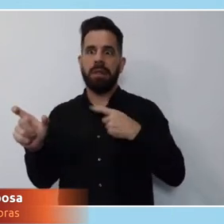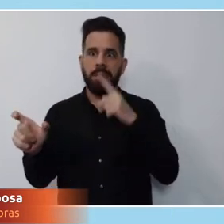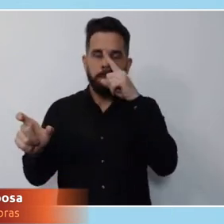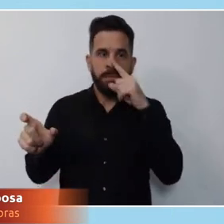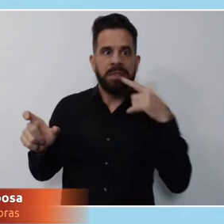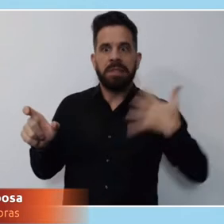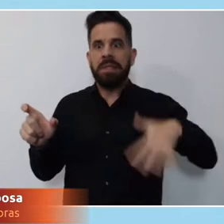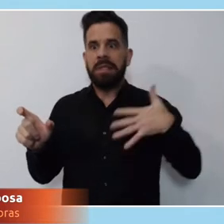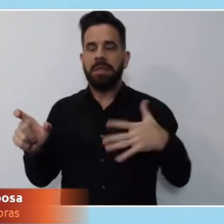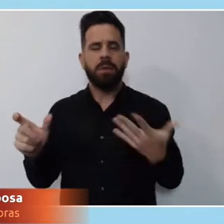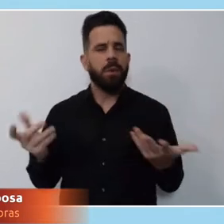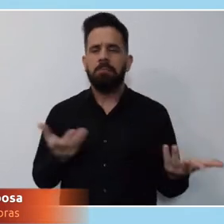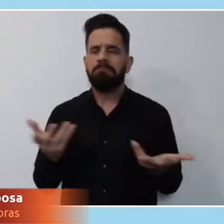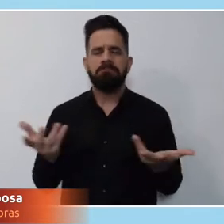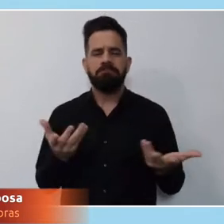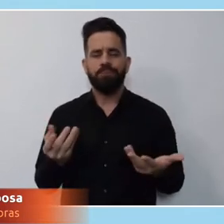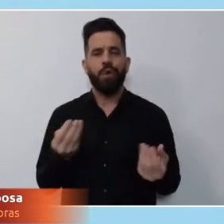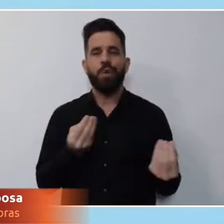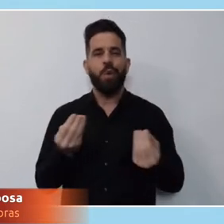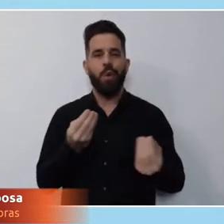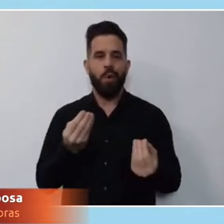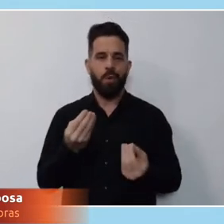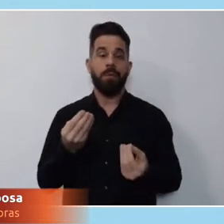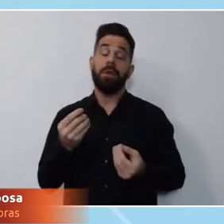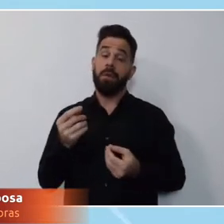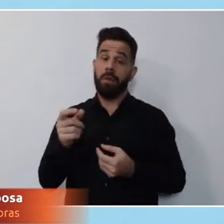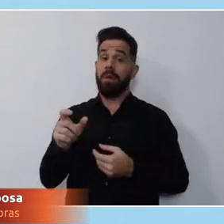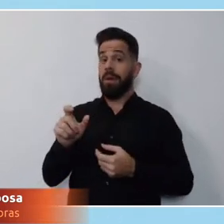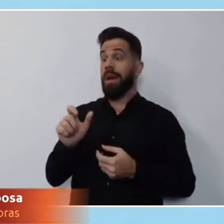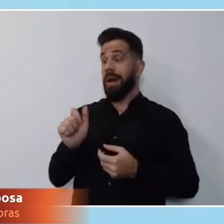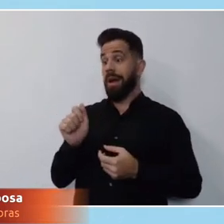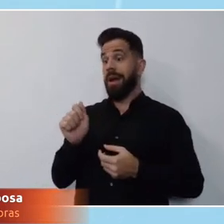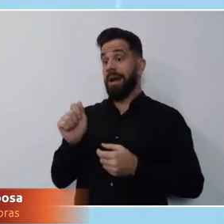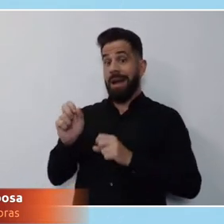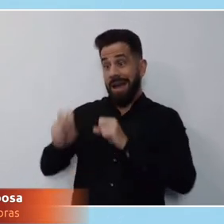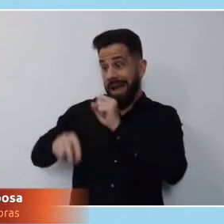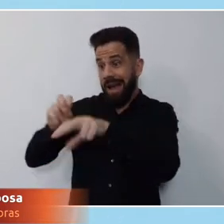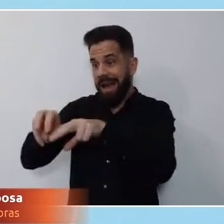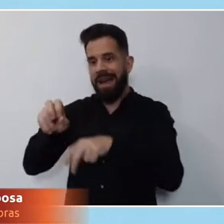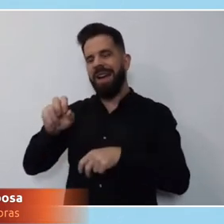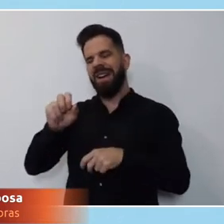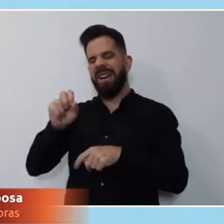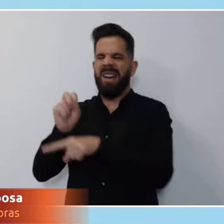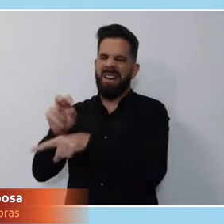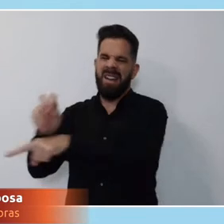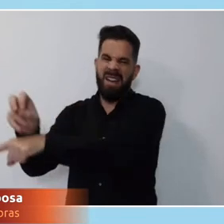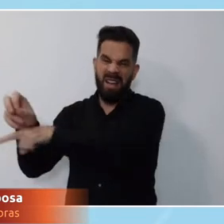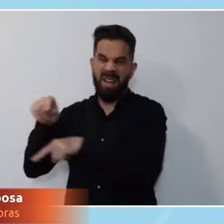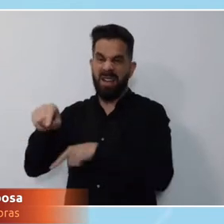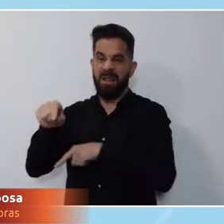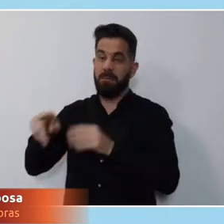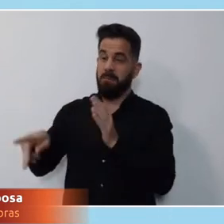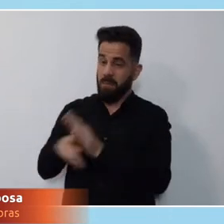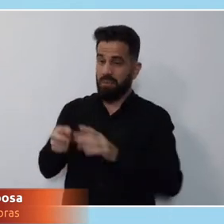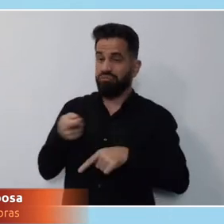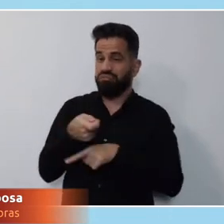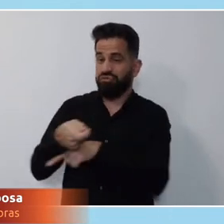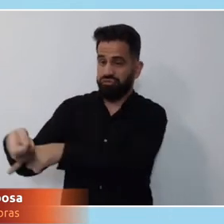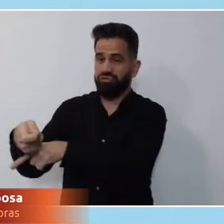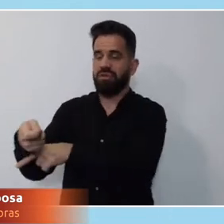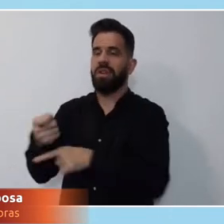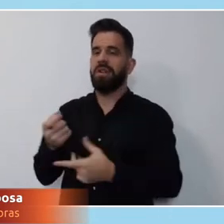avaliação desses agrotóxicos é a palavra câncer, né? Que atualmente a lei prevê que